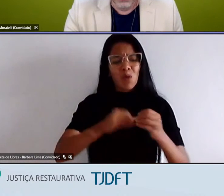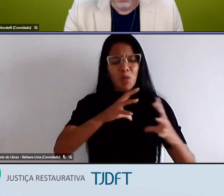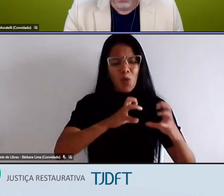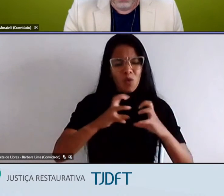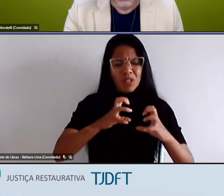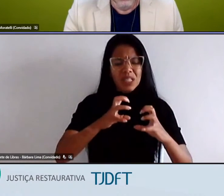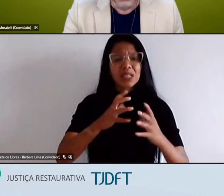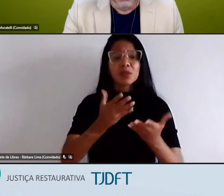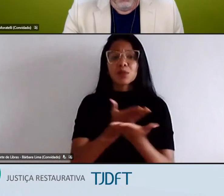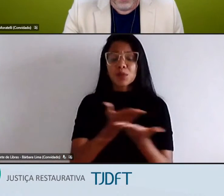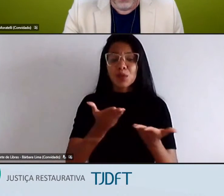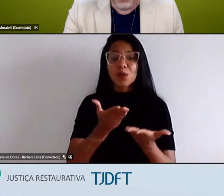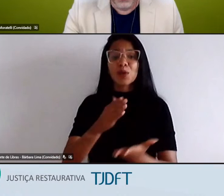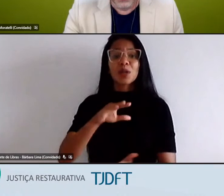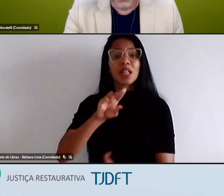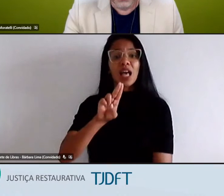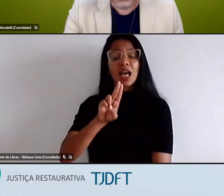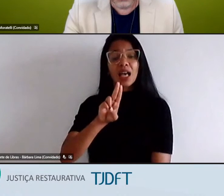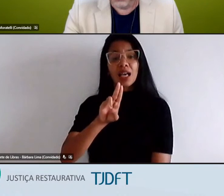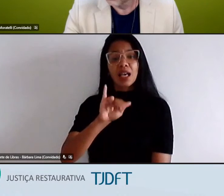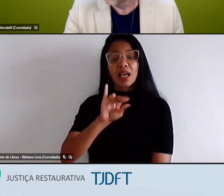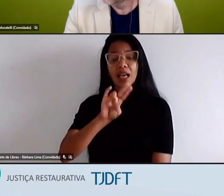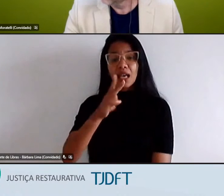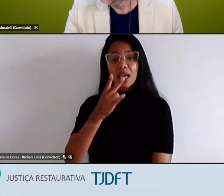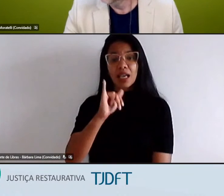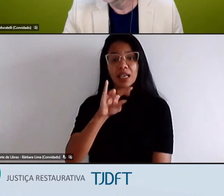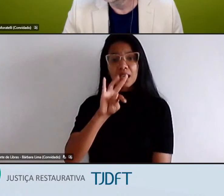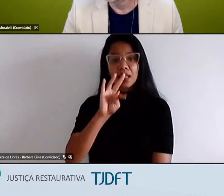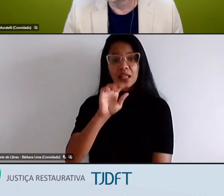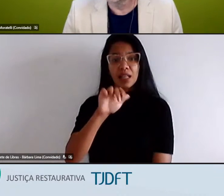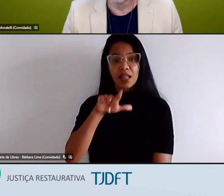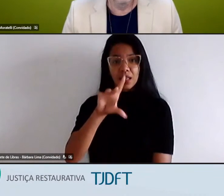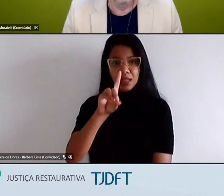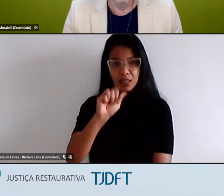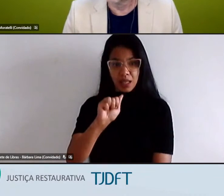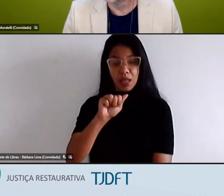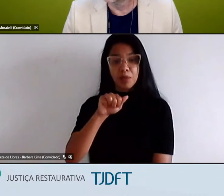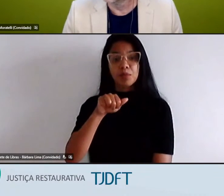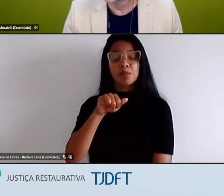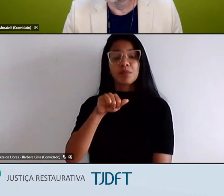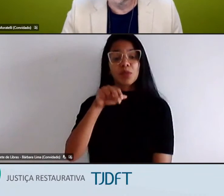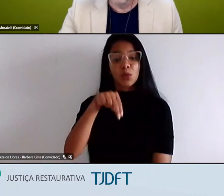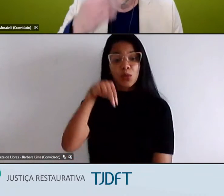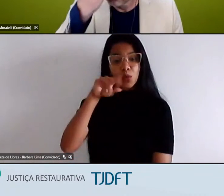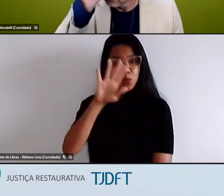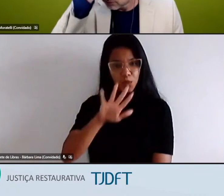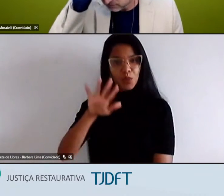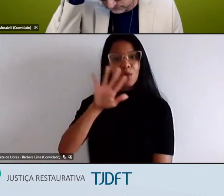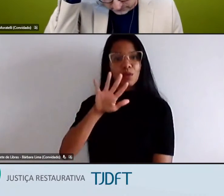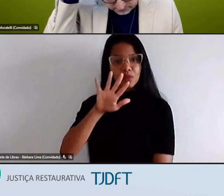About 20 years ago, the law changed in Northern Ireland to introduce